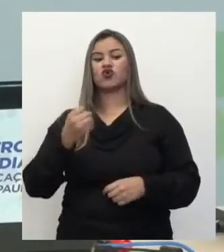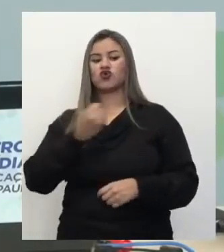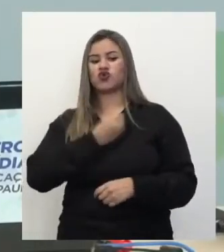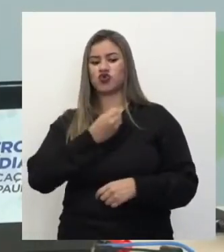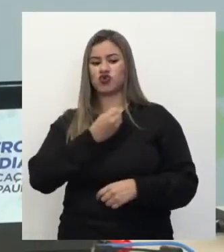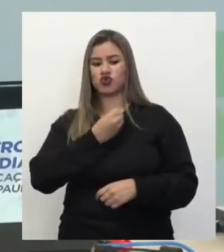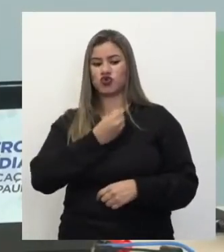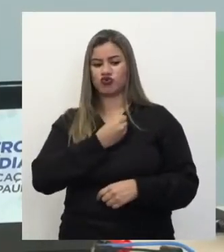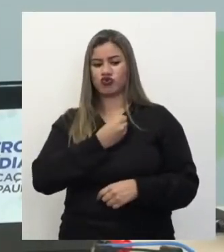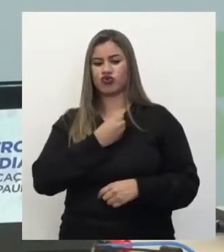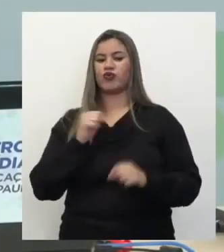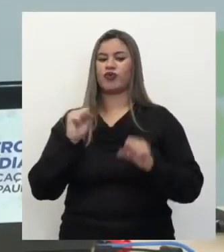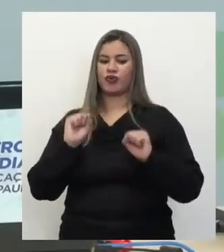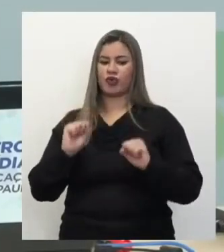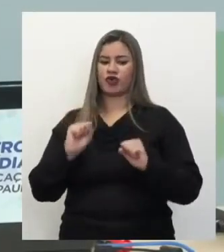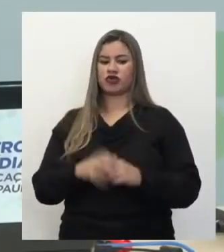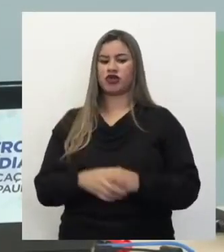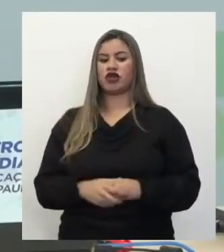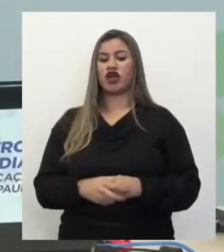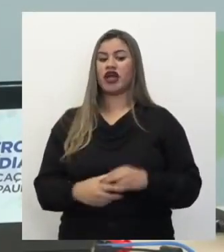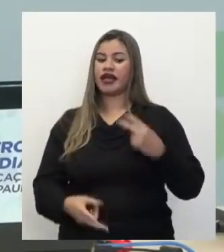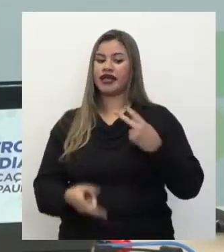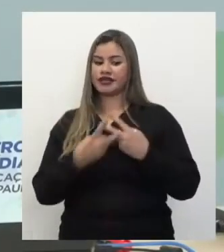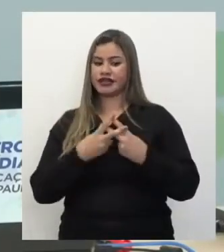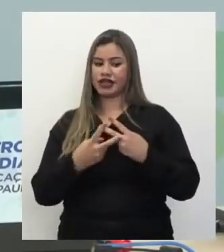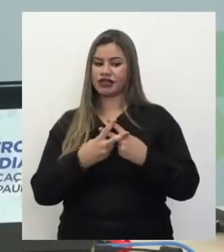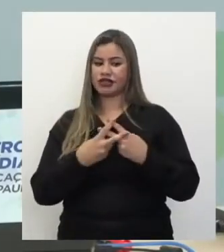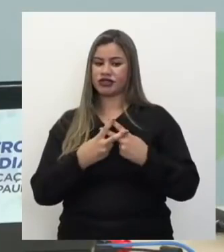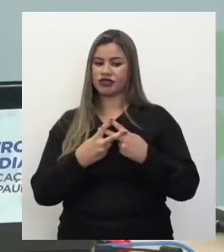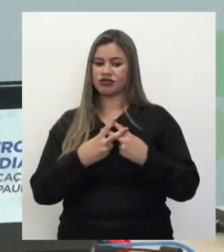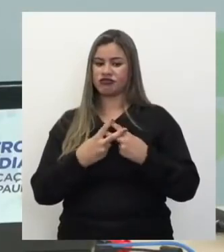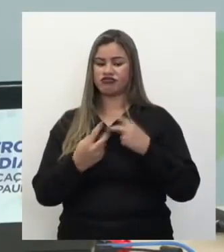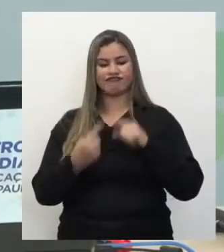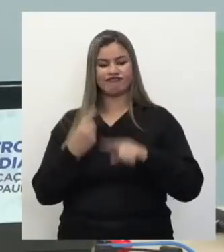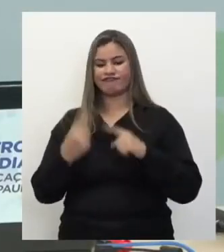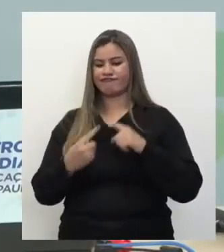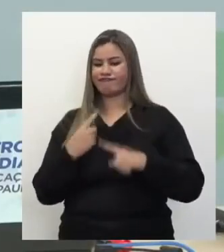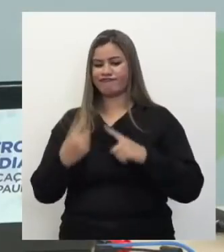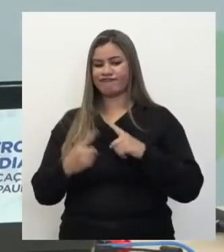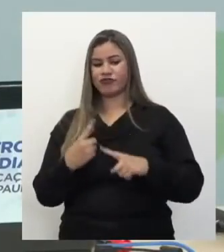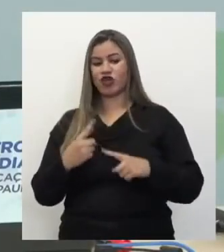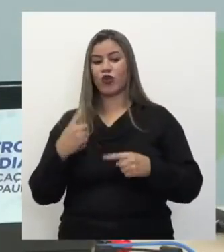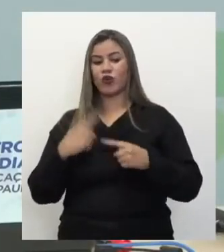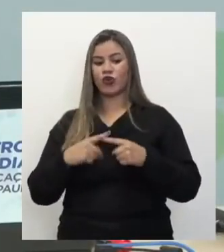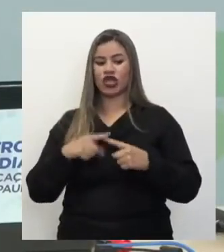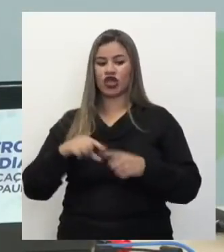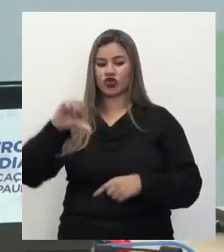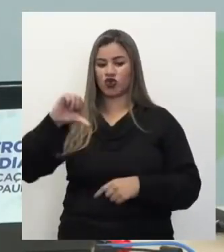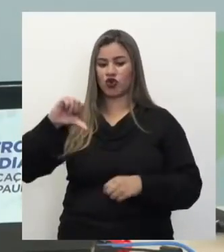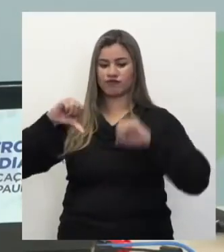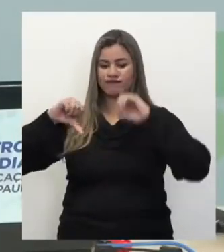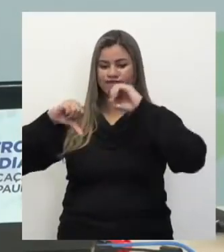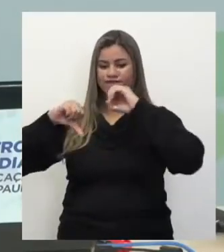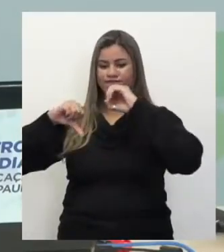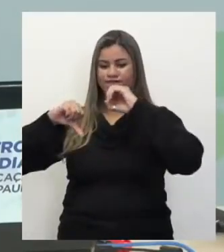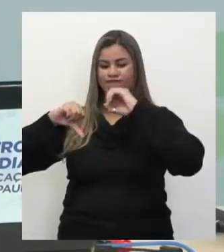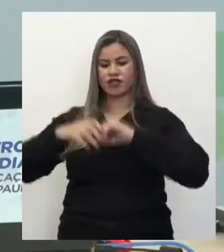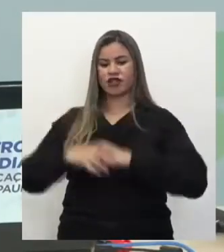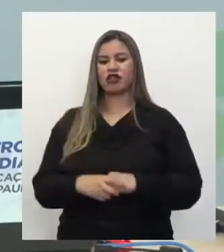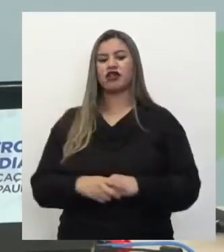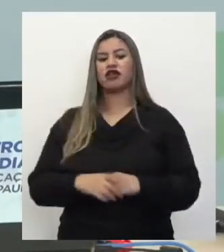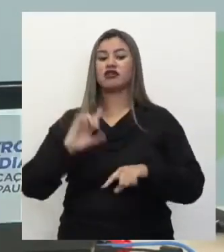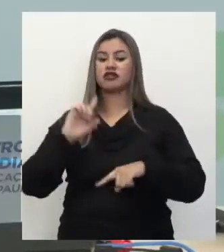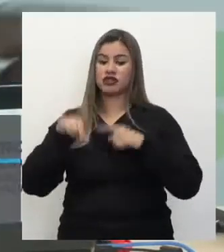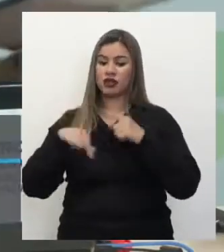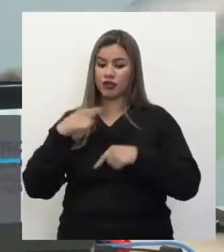imagina se eu fosse criar essa hashtag, nono ano é demais. Essa hashtag não funcionaria. Por quê? Porque tem esse símbolo. Depois lá no Instagram eu